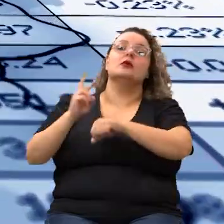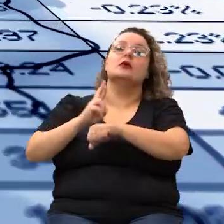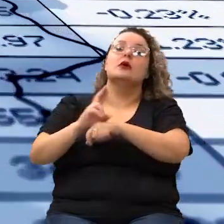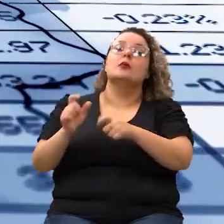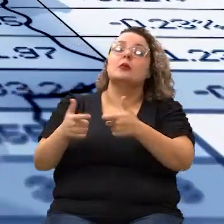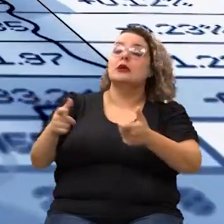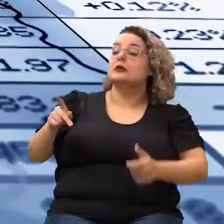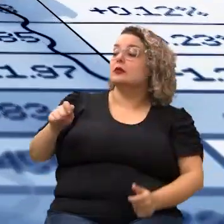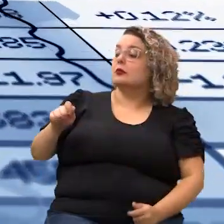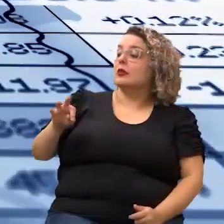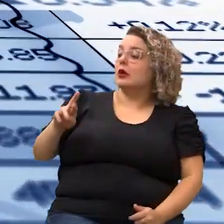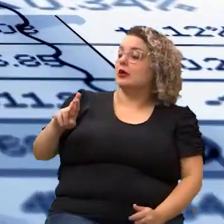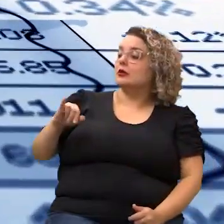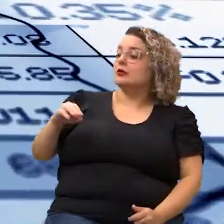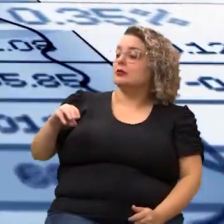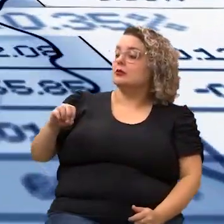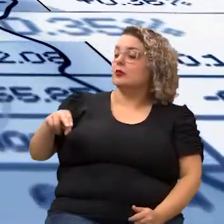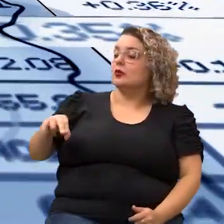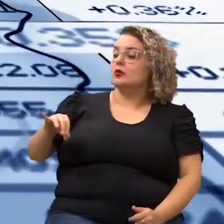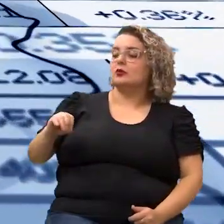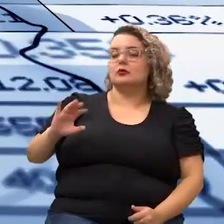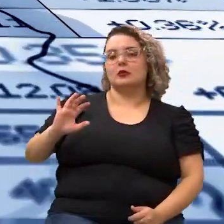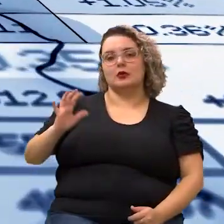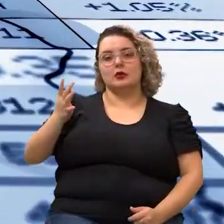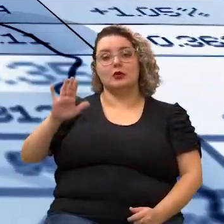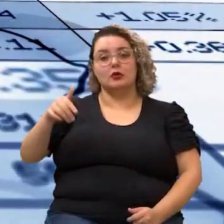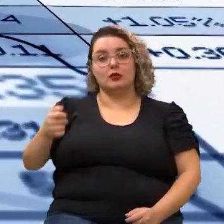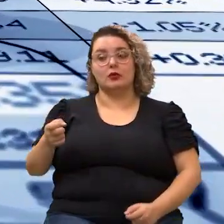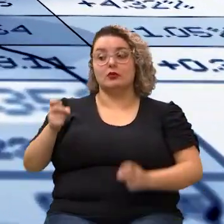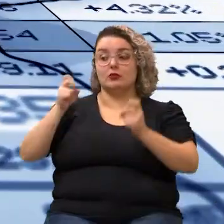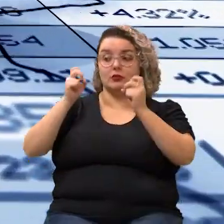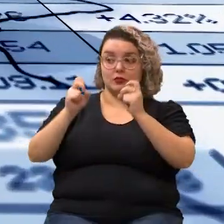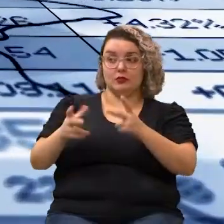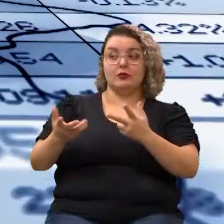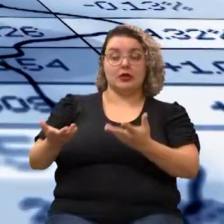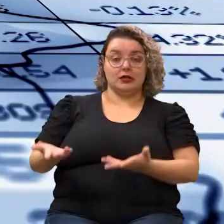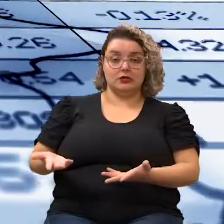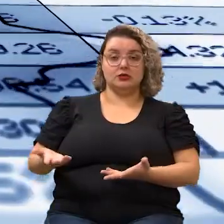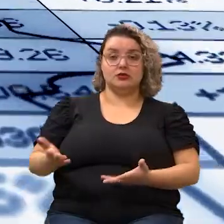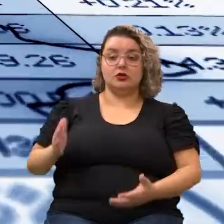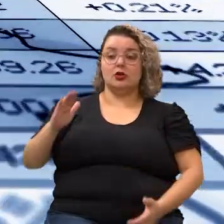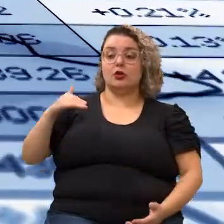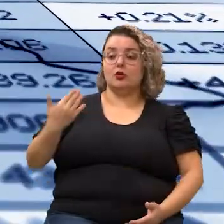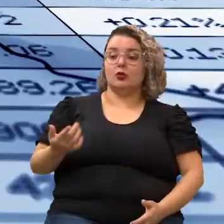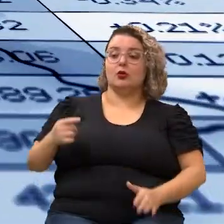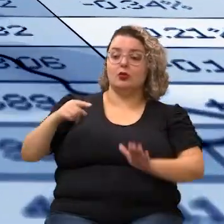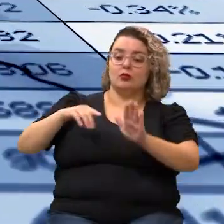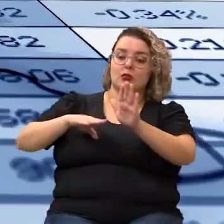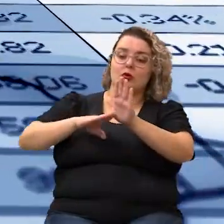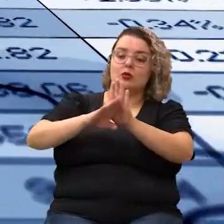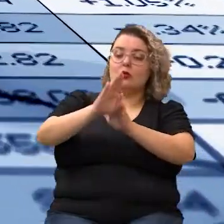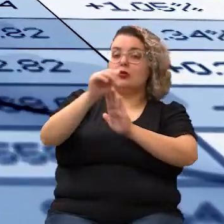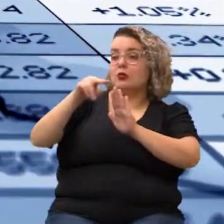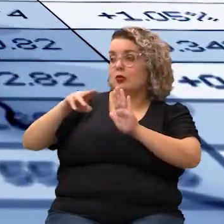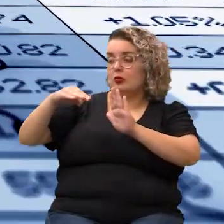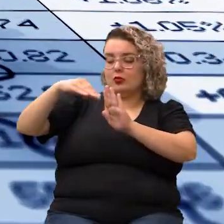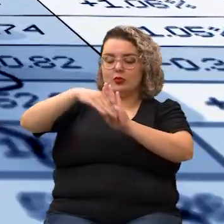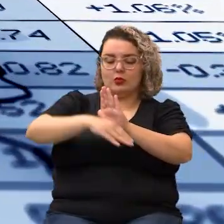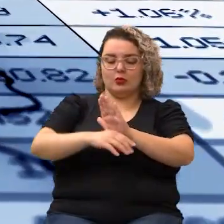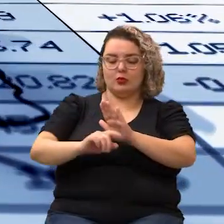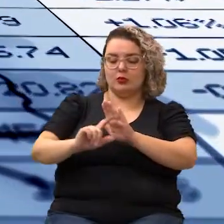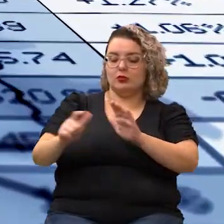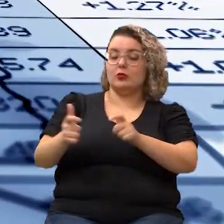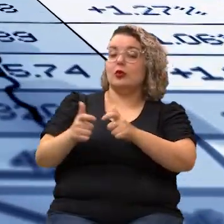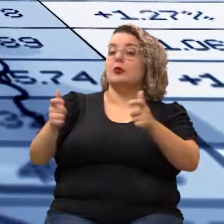aumentar o patrimônio. Isso só acontece quando a pessoa vende, na verdade, né? Então, quando o índice sobe ou desce, a pessoa não